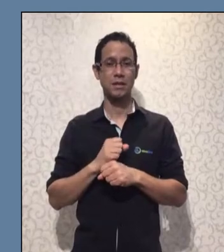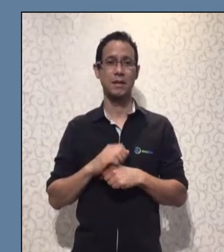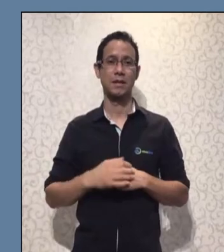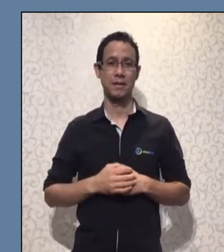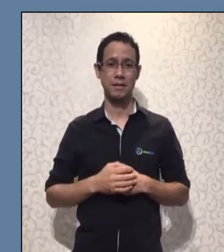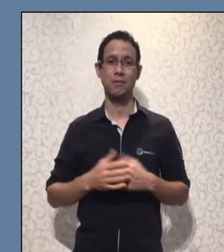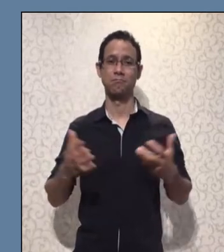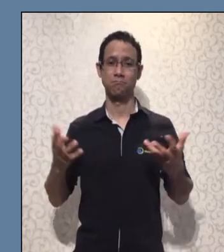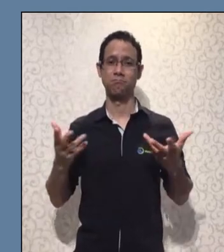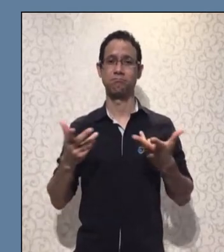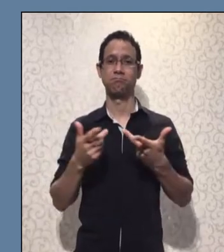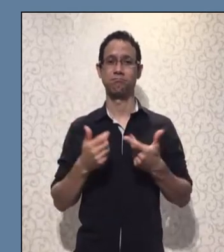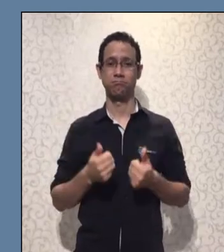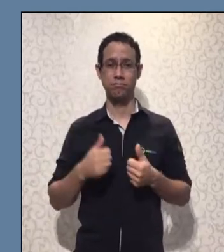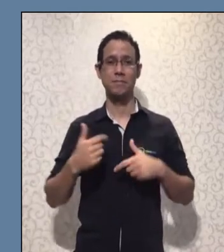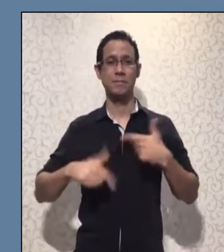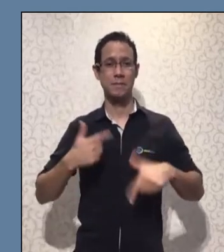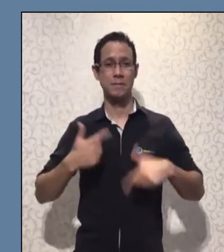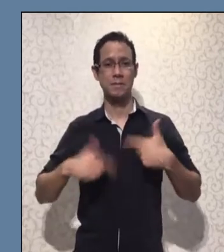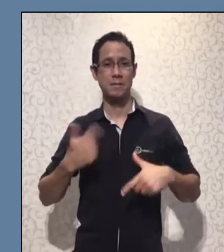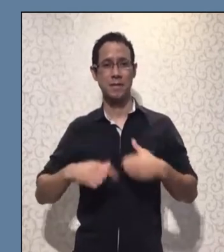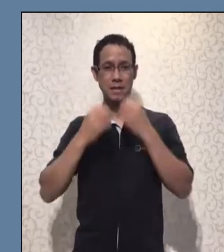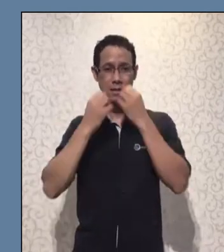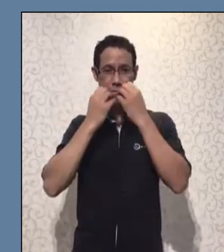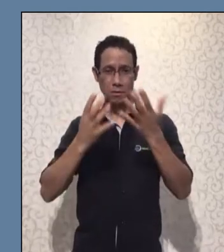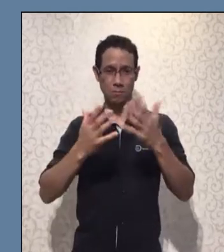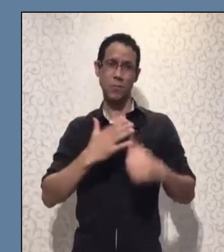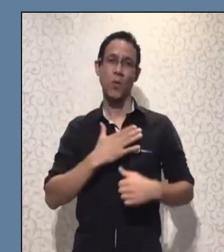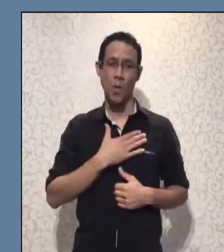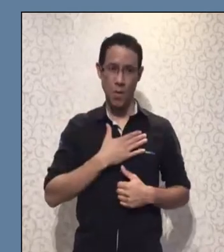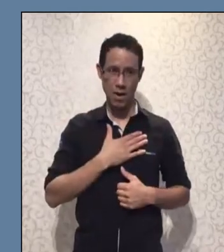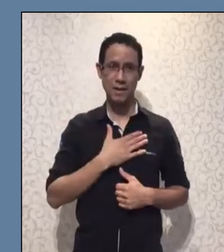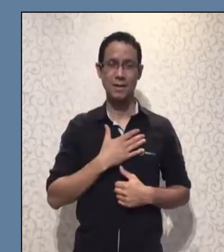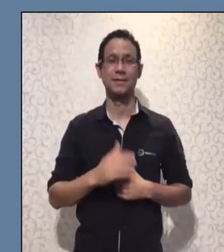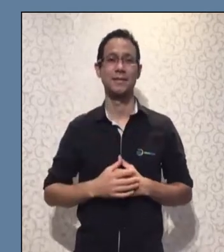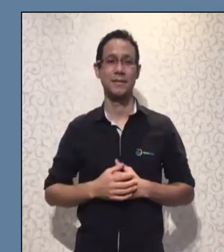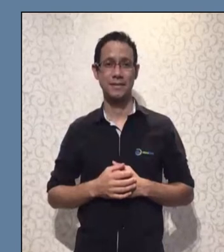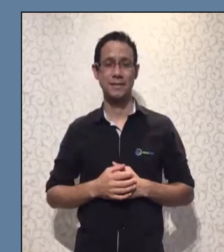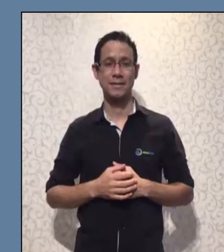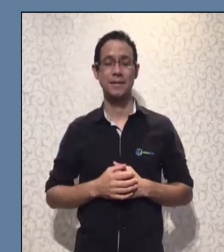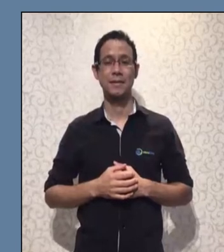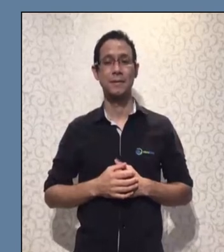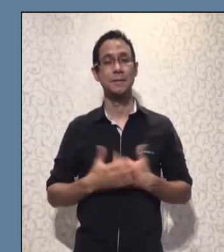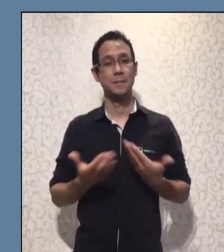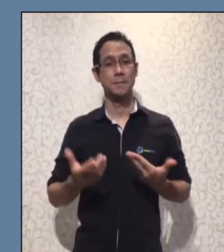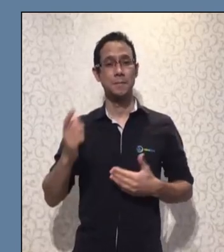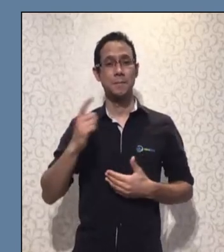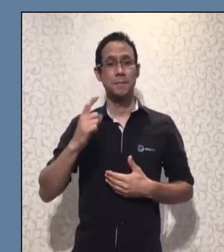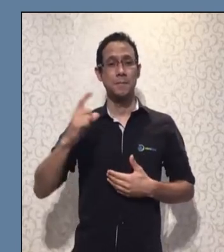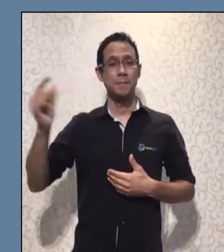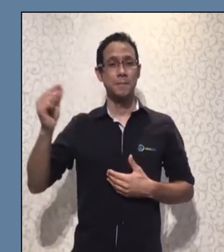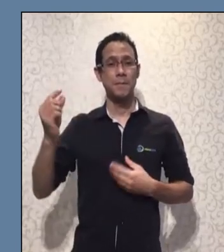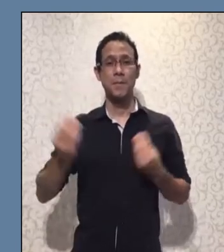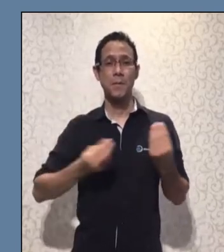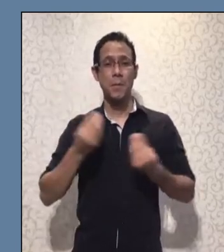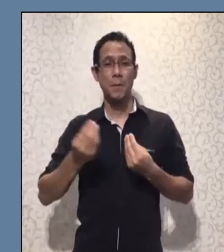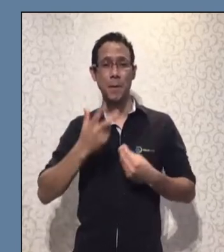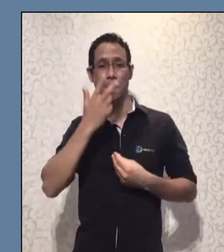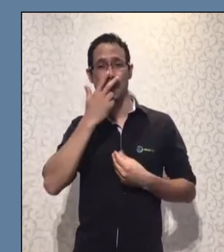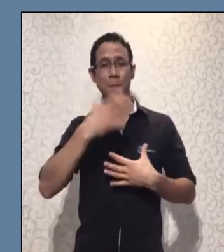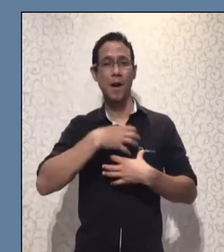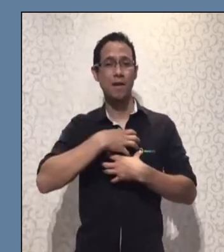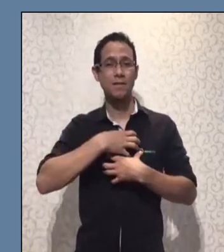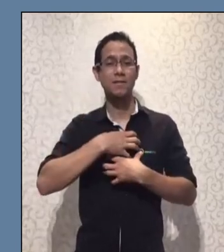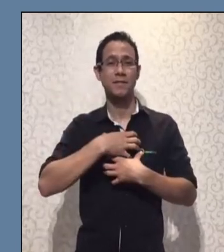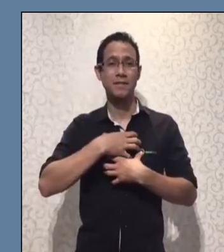inacreditável, de bom, eu acho que é uma honra para mim. E eu não sei, eu saio daqui com a impressão de ter deixado uma